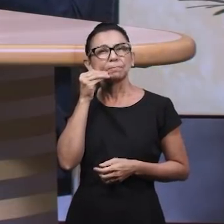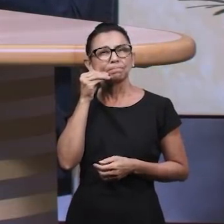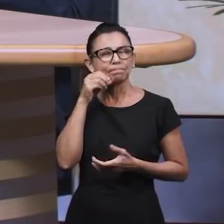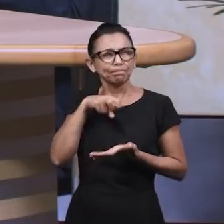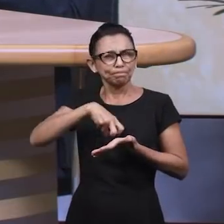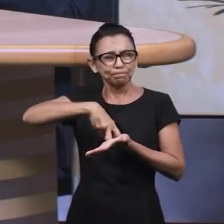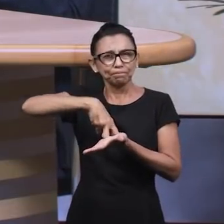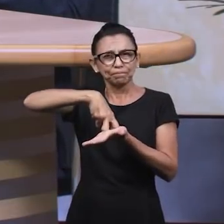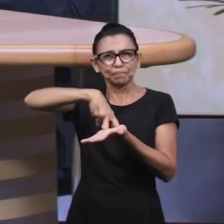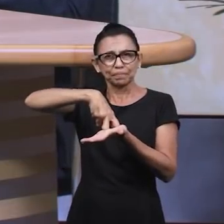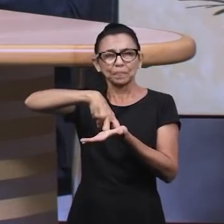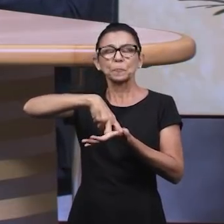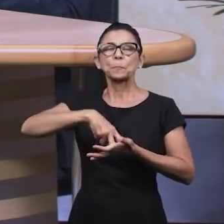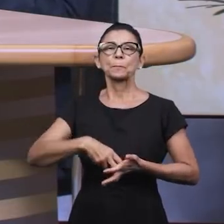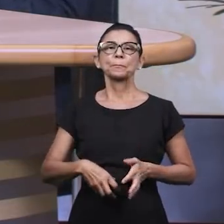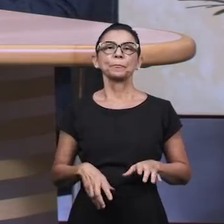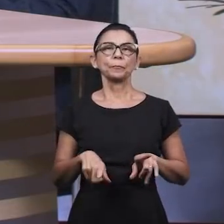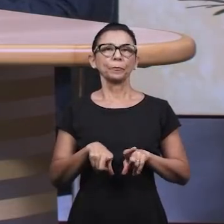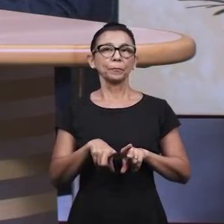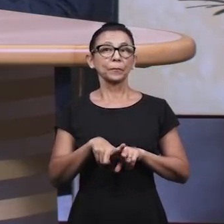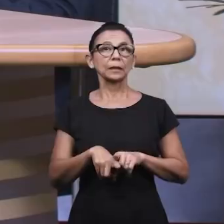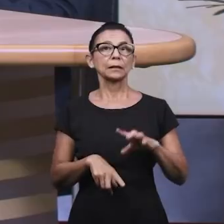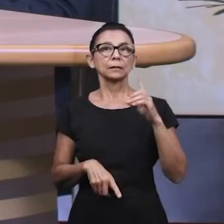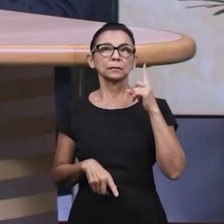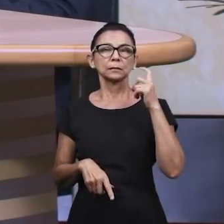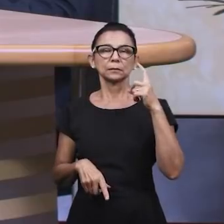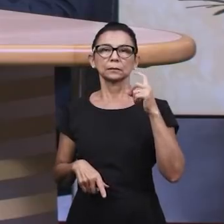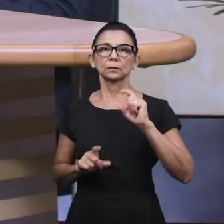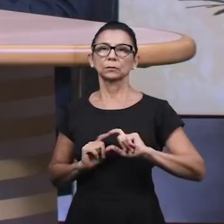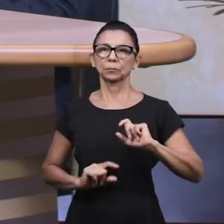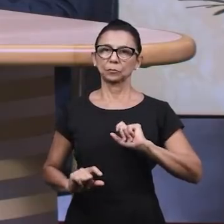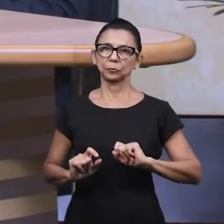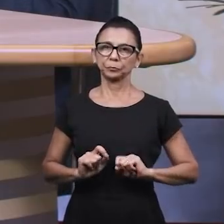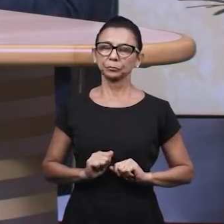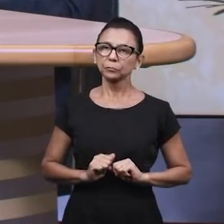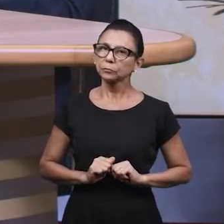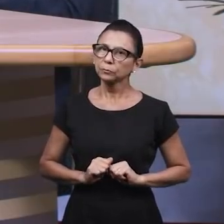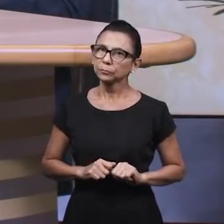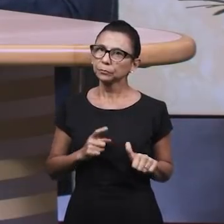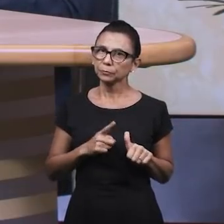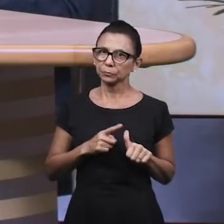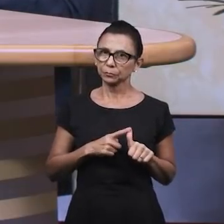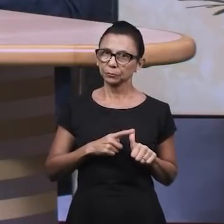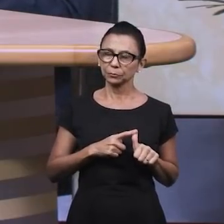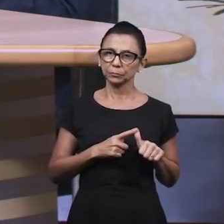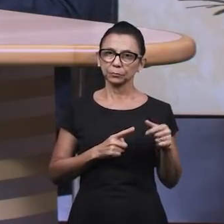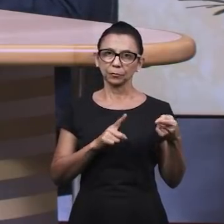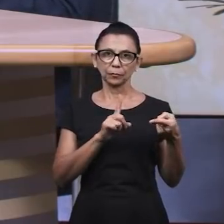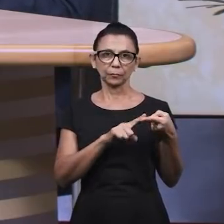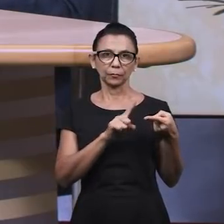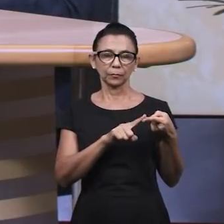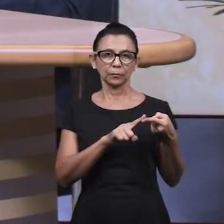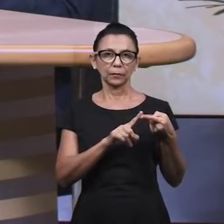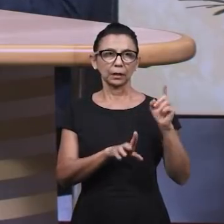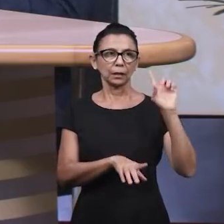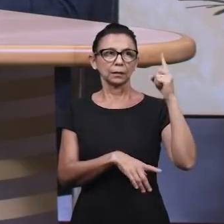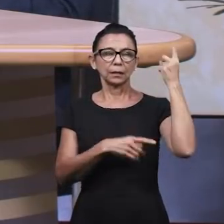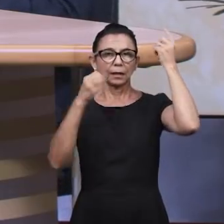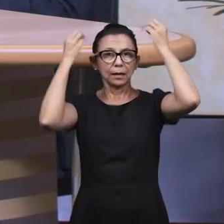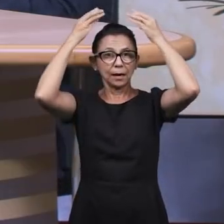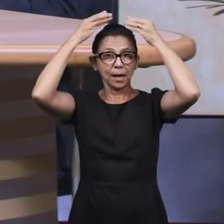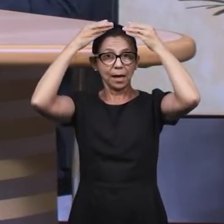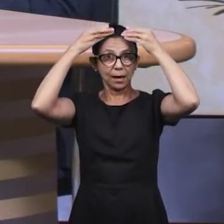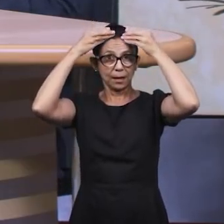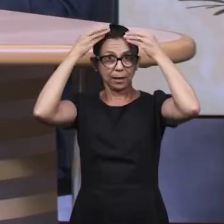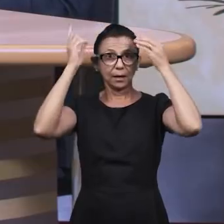condição do homem, Davi. E aí então é interessante nisso, porque primeiramente, como rei. Davi é uma